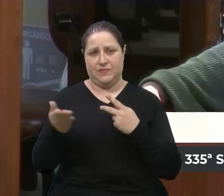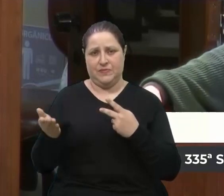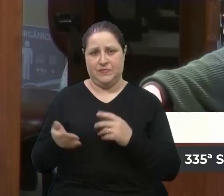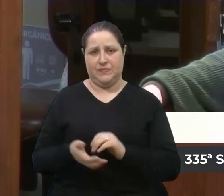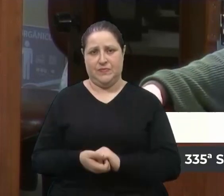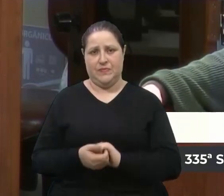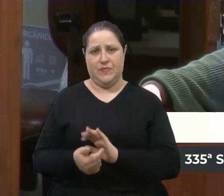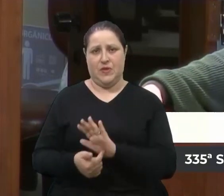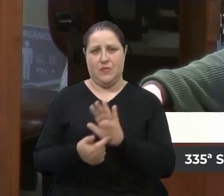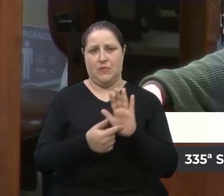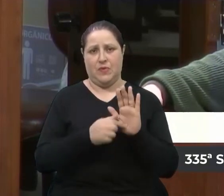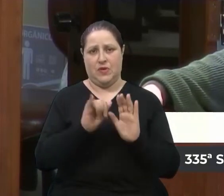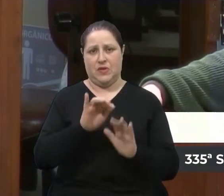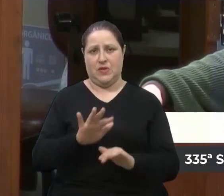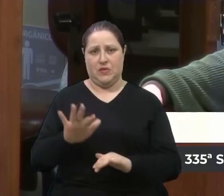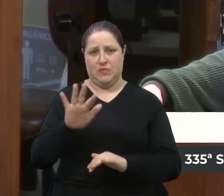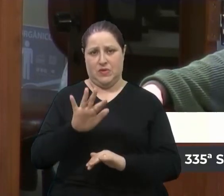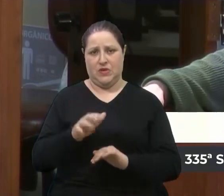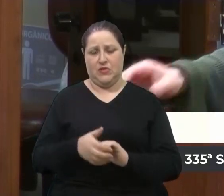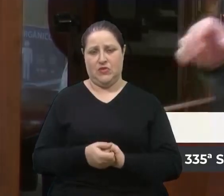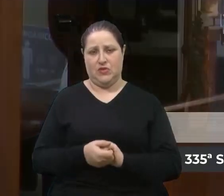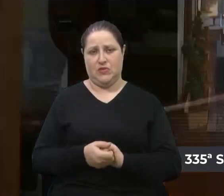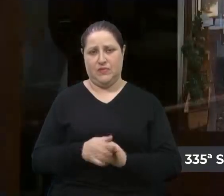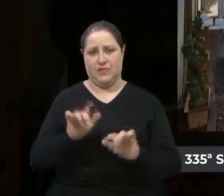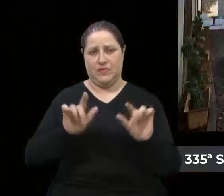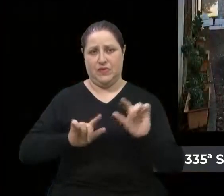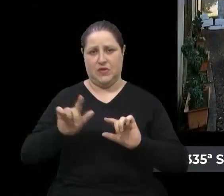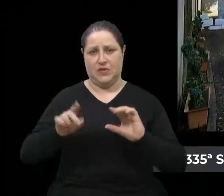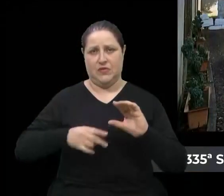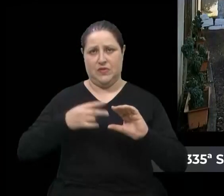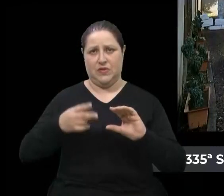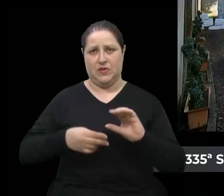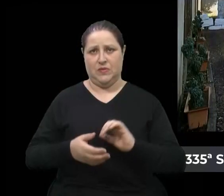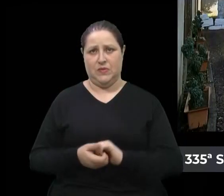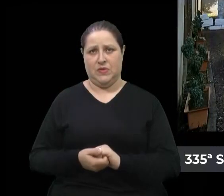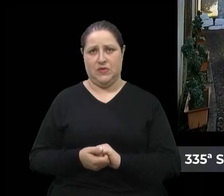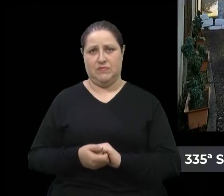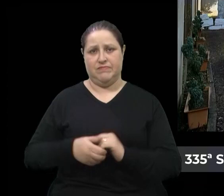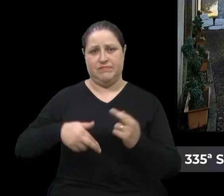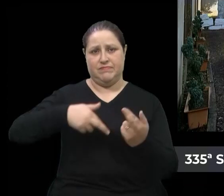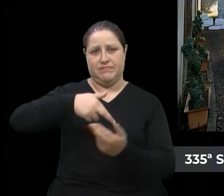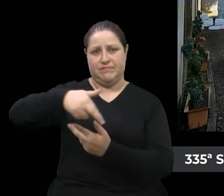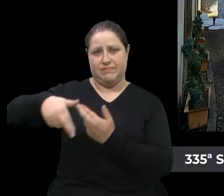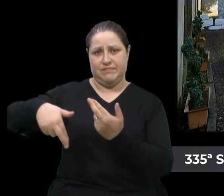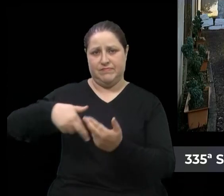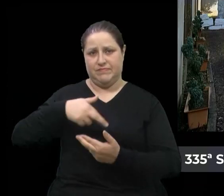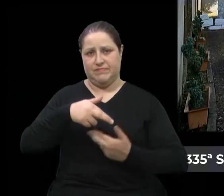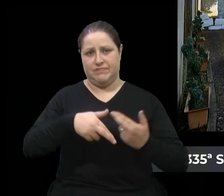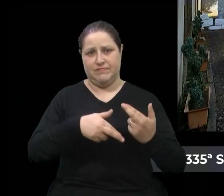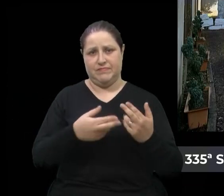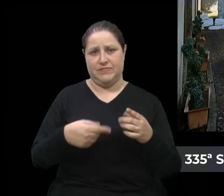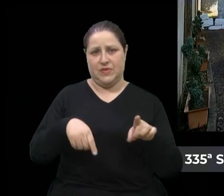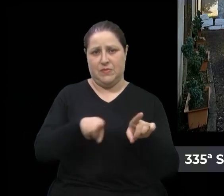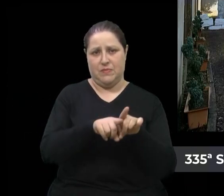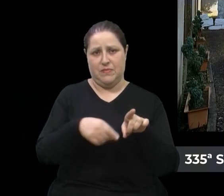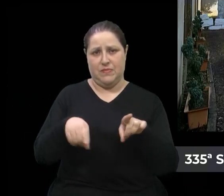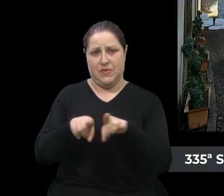mostrar algumas imagens na TV Câmara da revitalização que fizemos com parceiros,